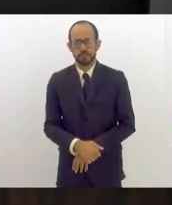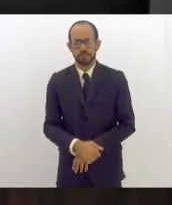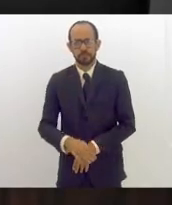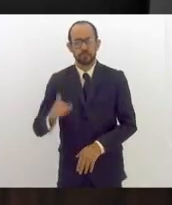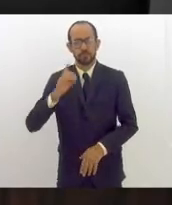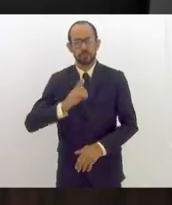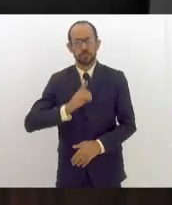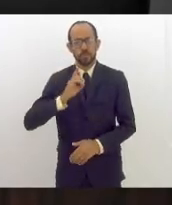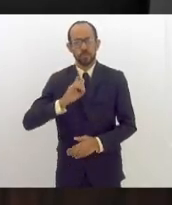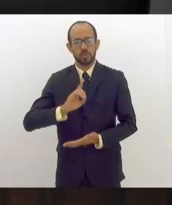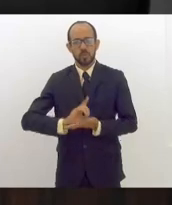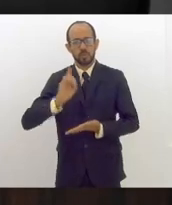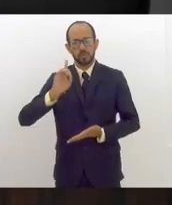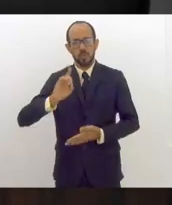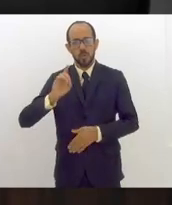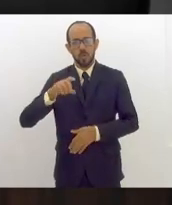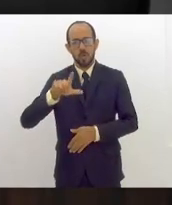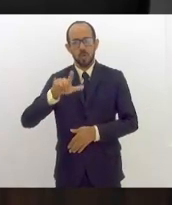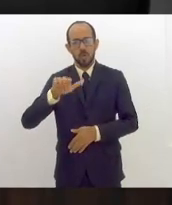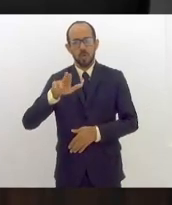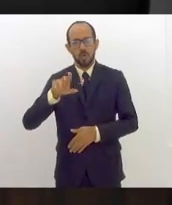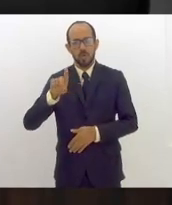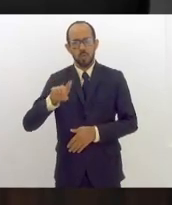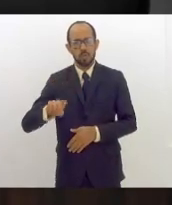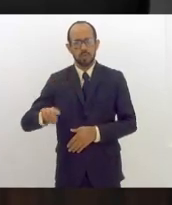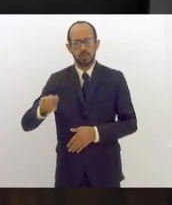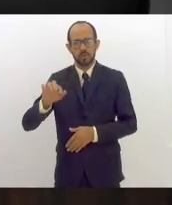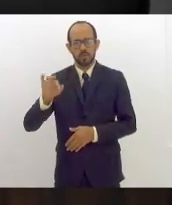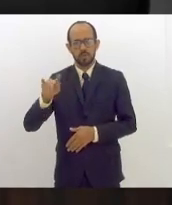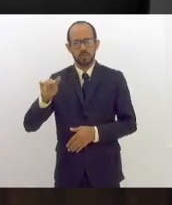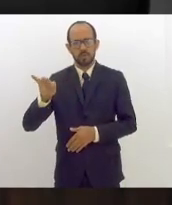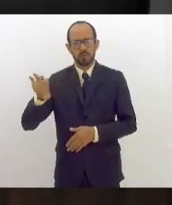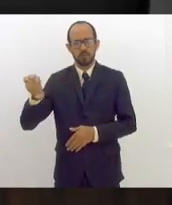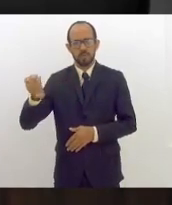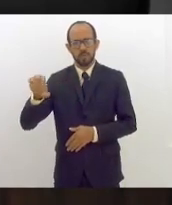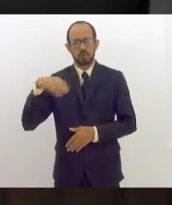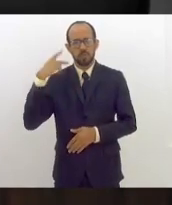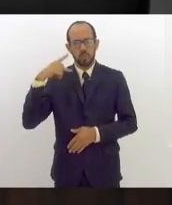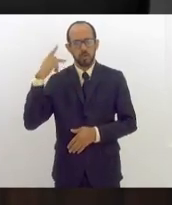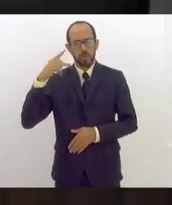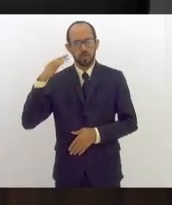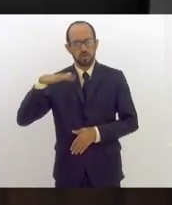Doutor Felipe Luiz Felipe Salomão Procurador Geral da OAB